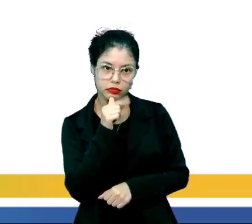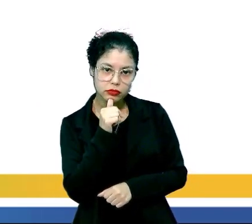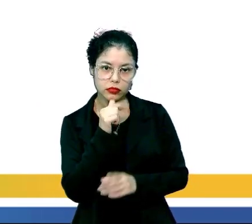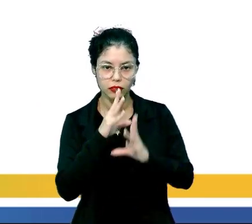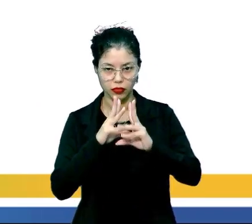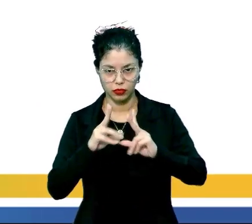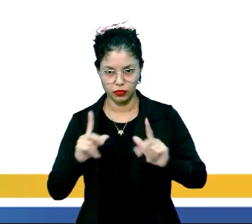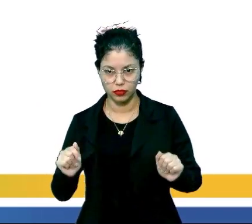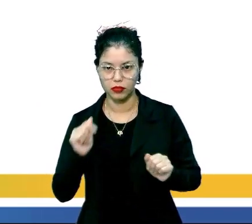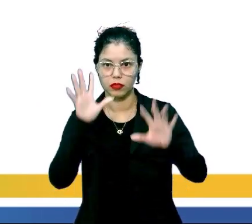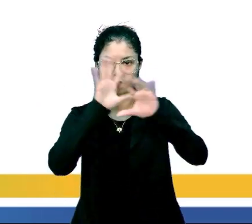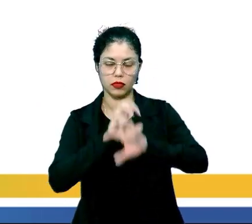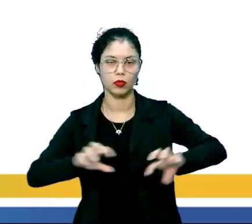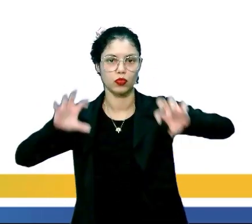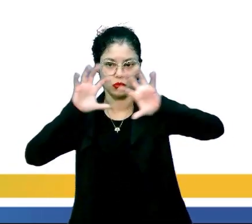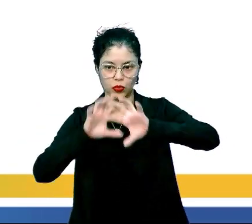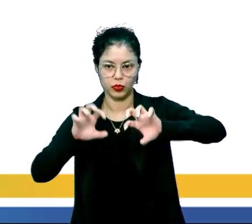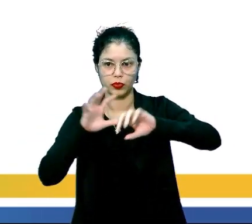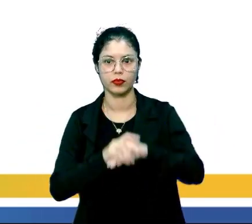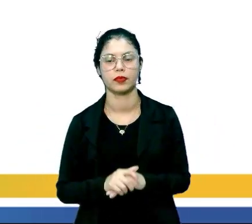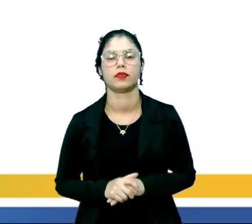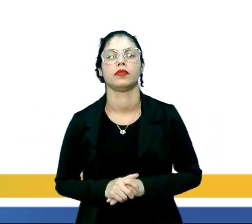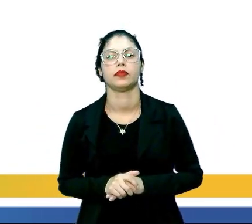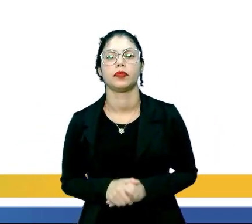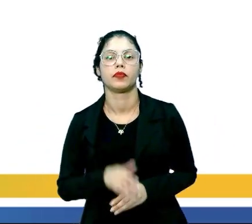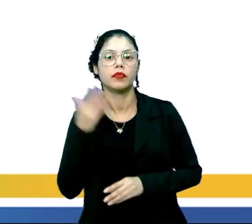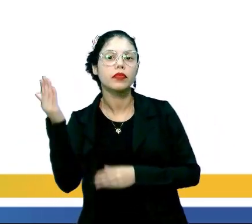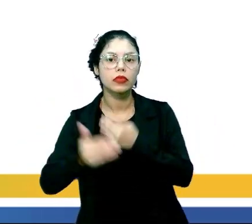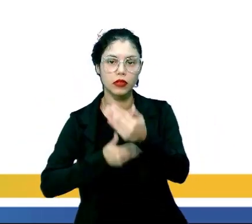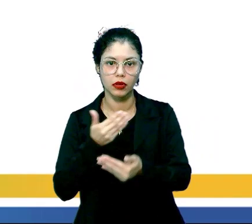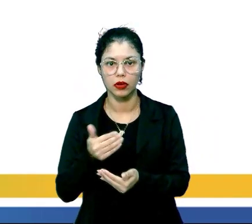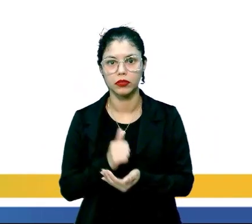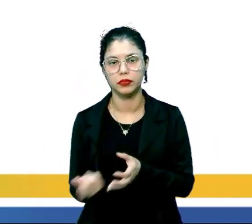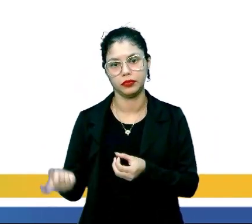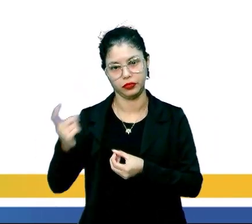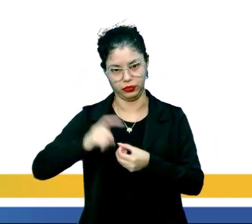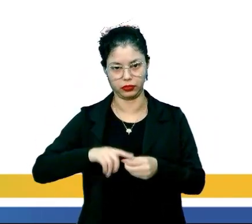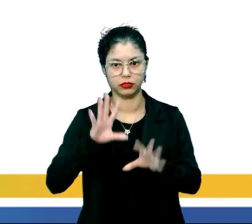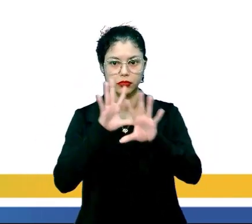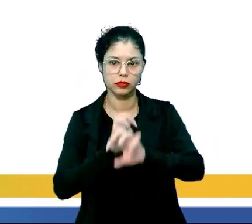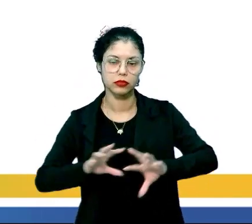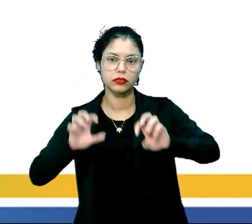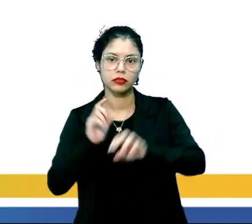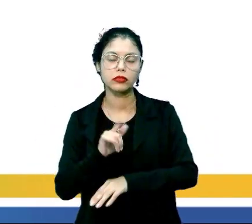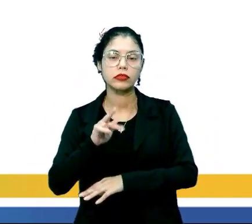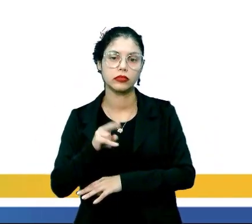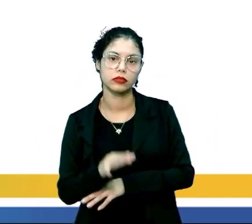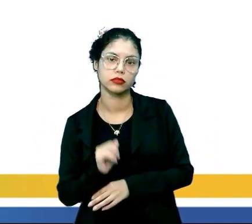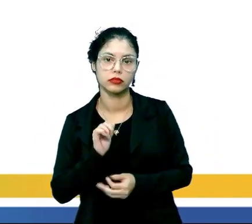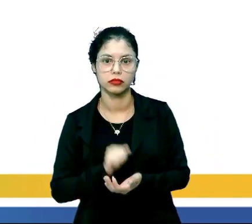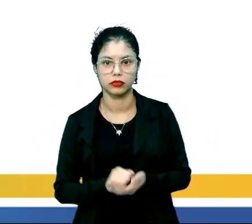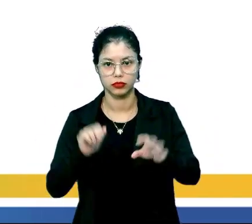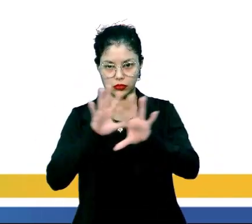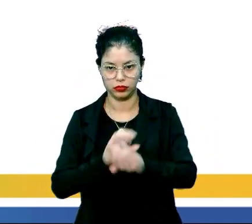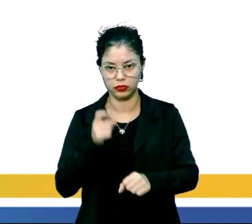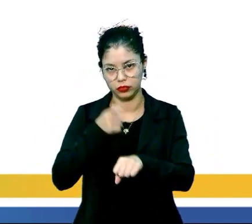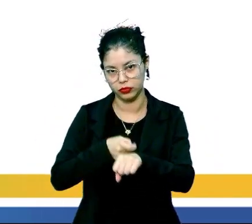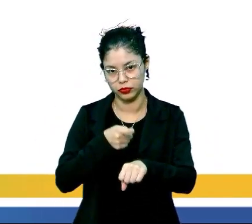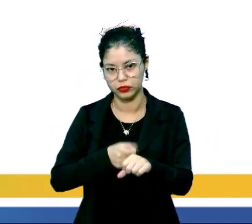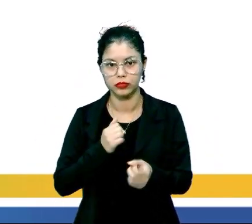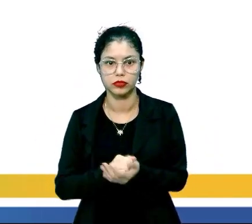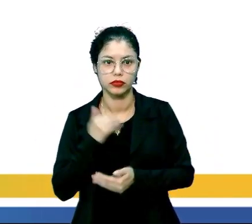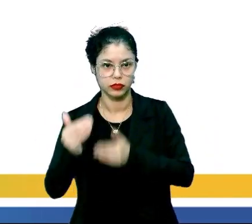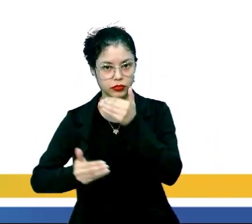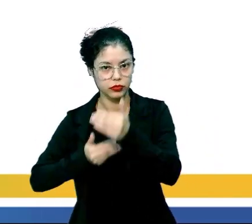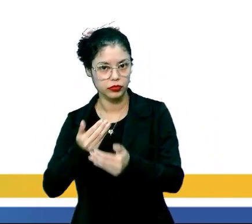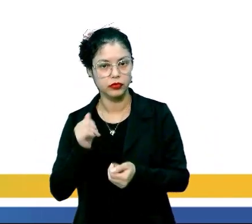virando líquido e o líquido virando gasoso. Esse processo de volta, o gasoso vira líquido e o líquido vira sólido.